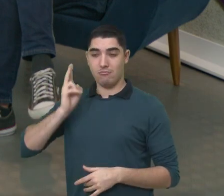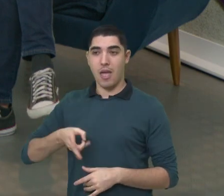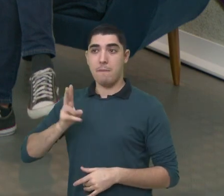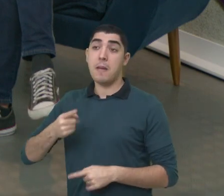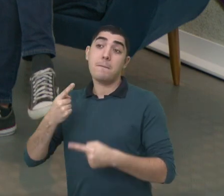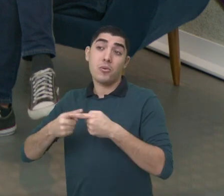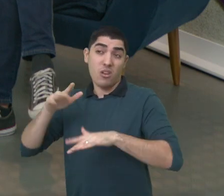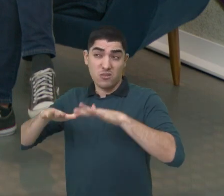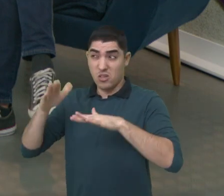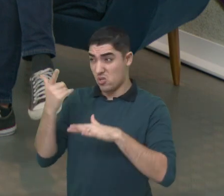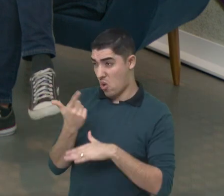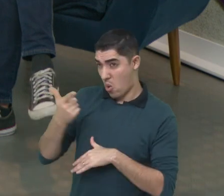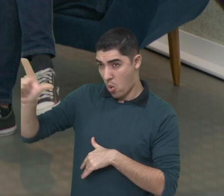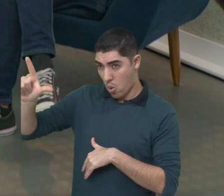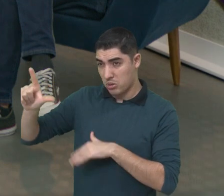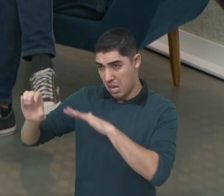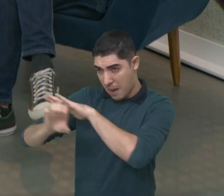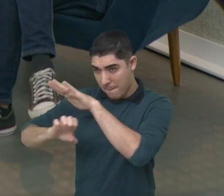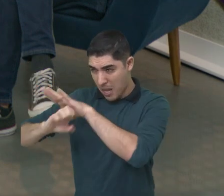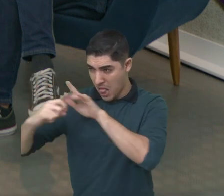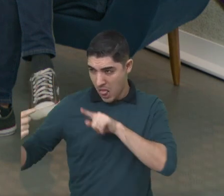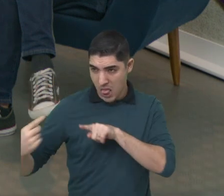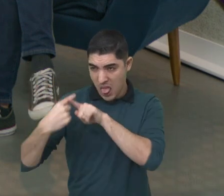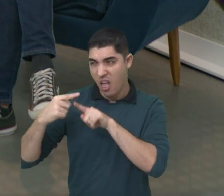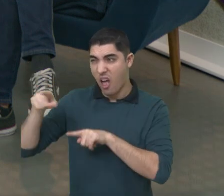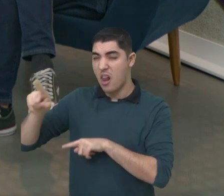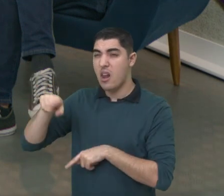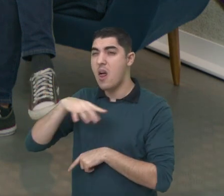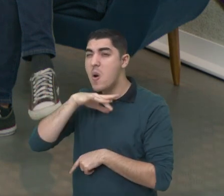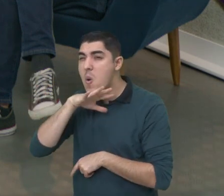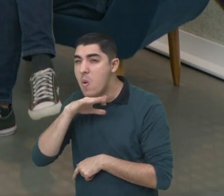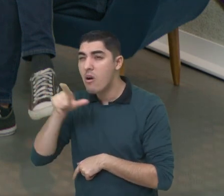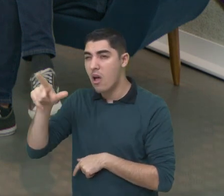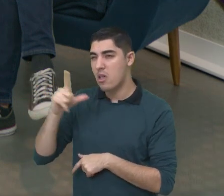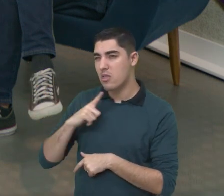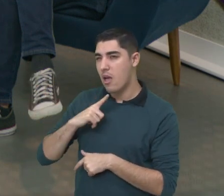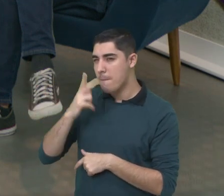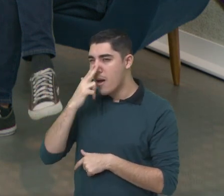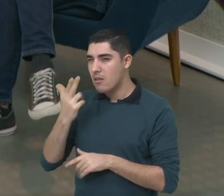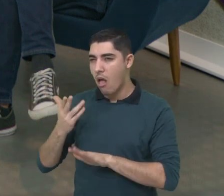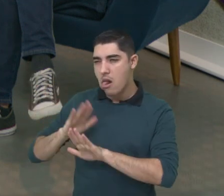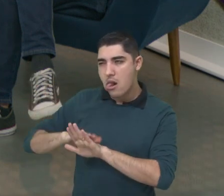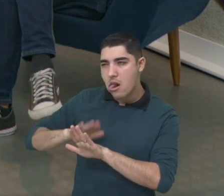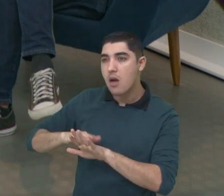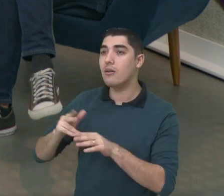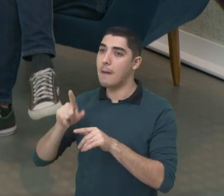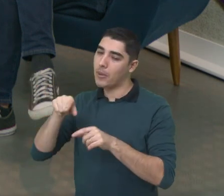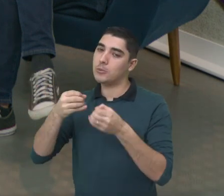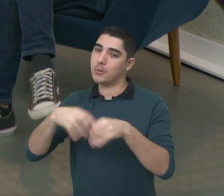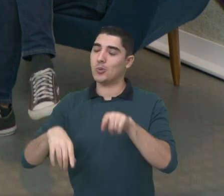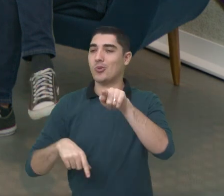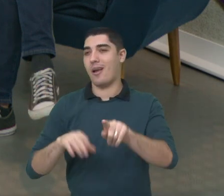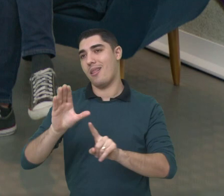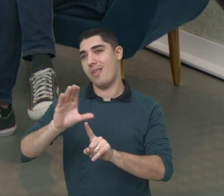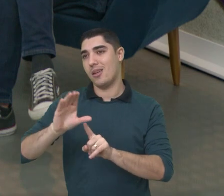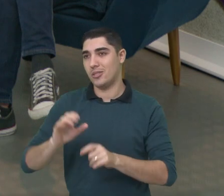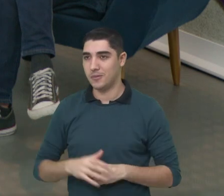a concorrência pode ser desleal e a concorrência pode ser um prejuízo também para